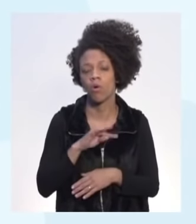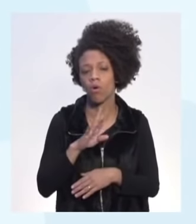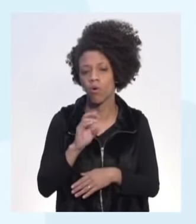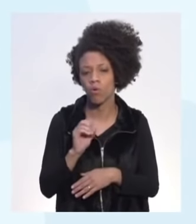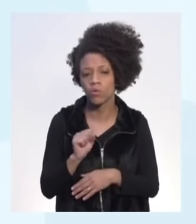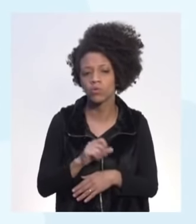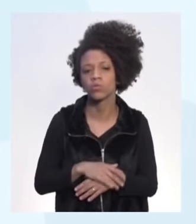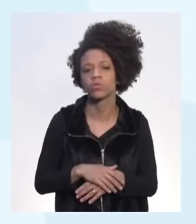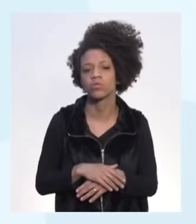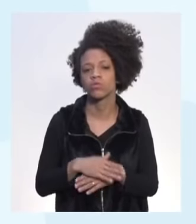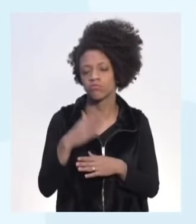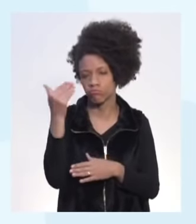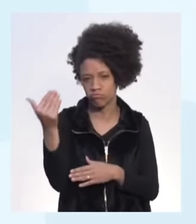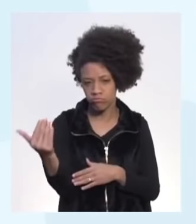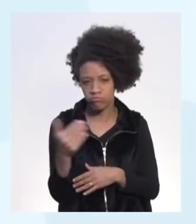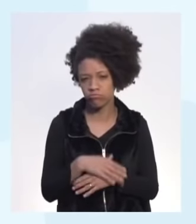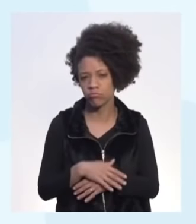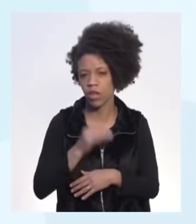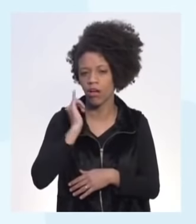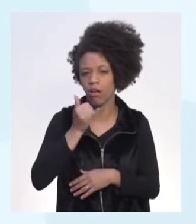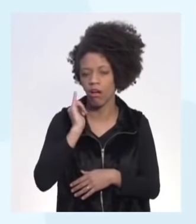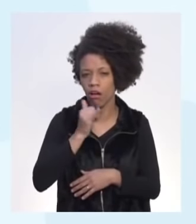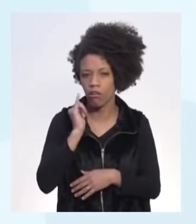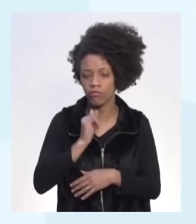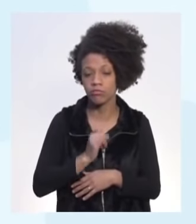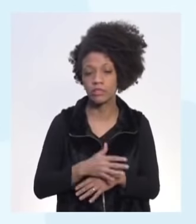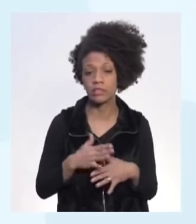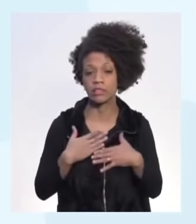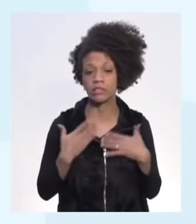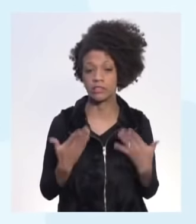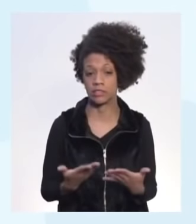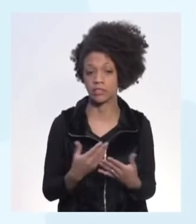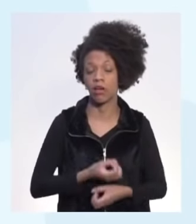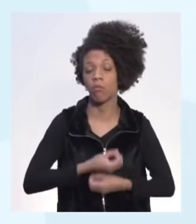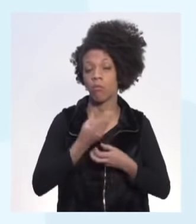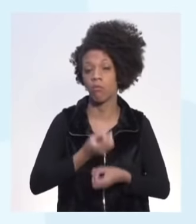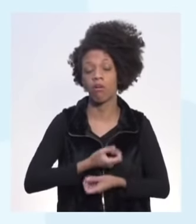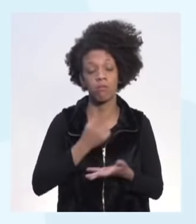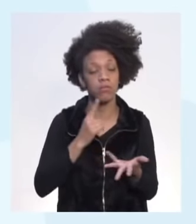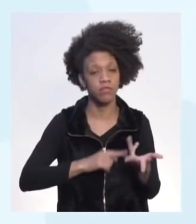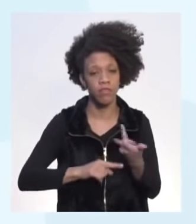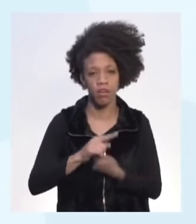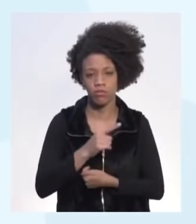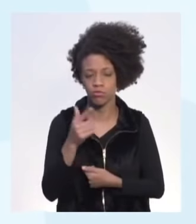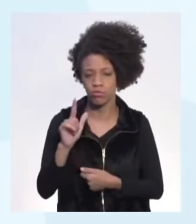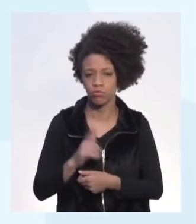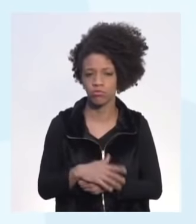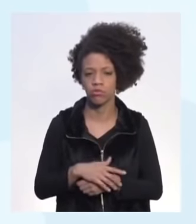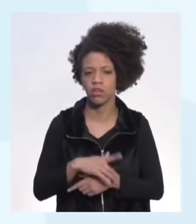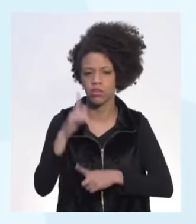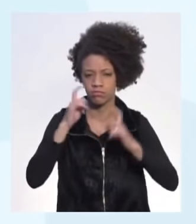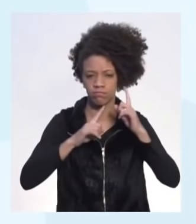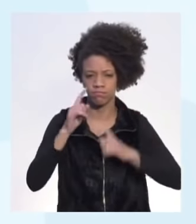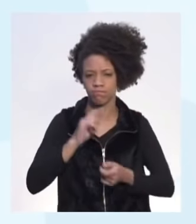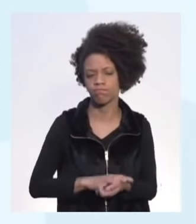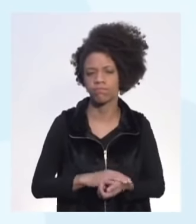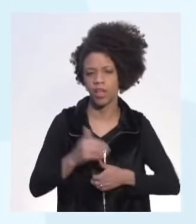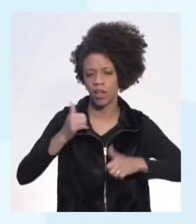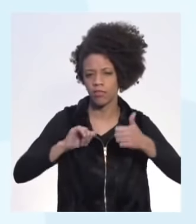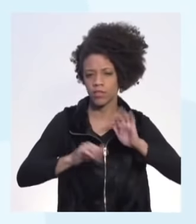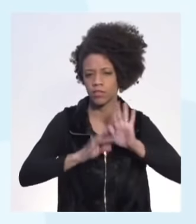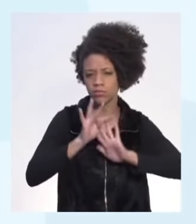terror, lendas brasileiras, indígenas e africanas, poemas, entre outros, expressando a avaliação sobre o texto